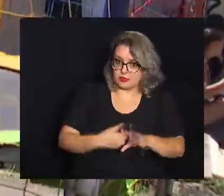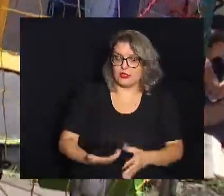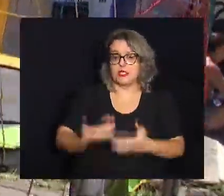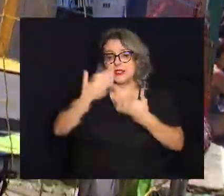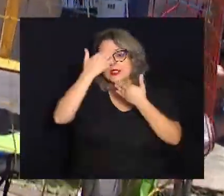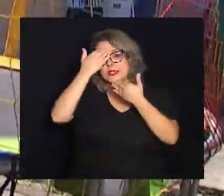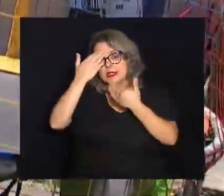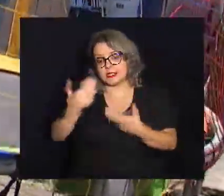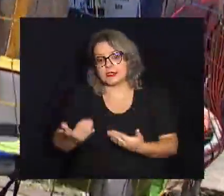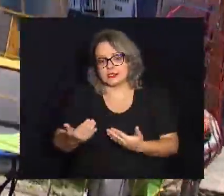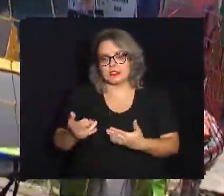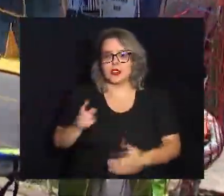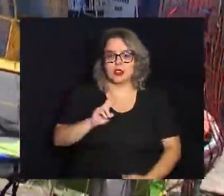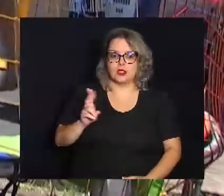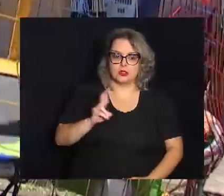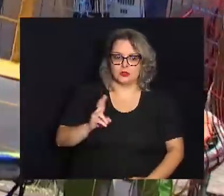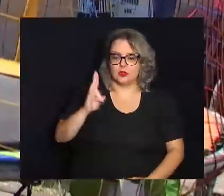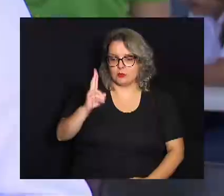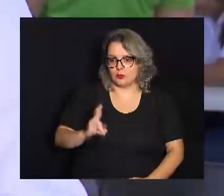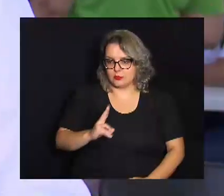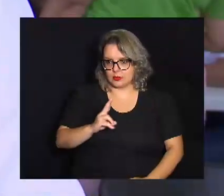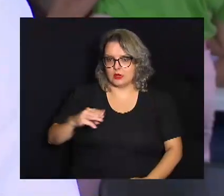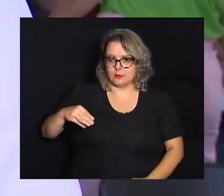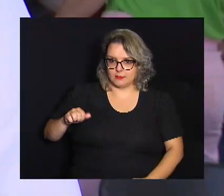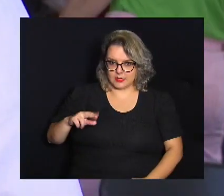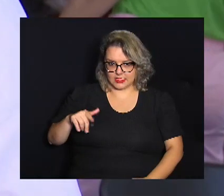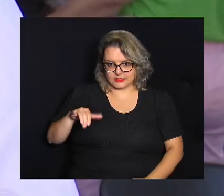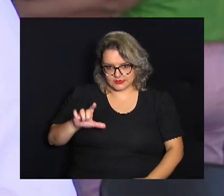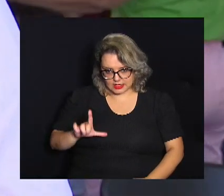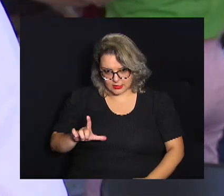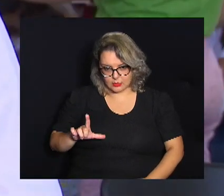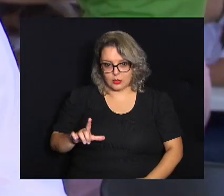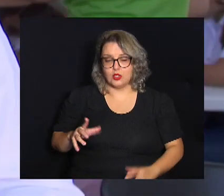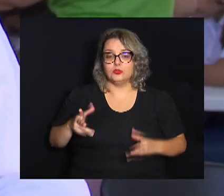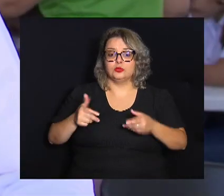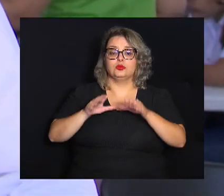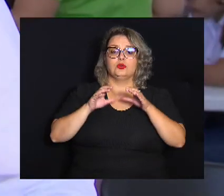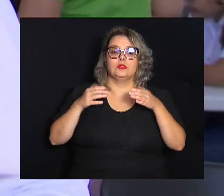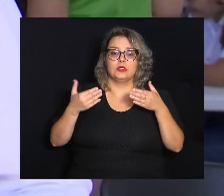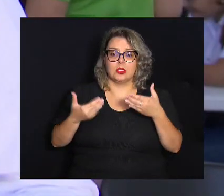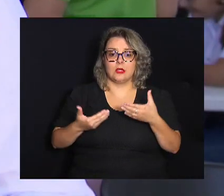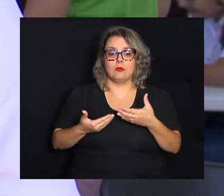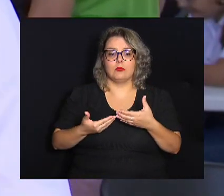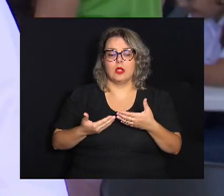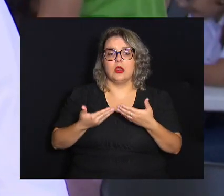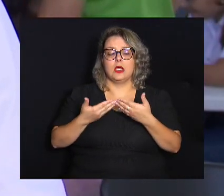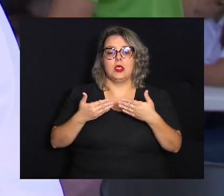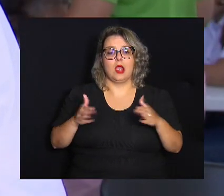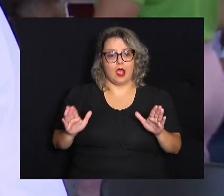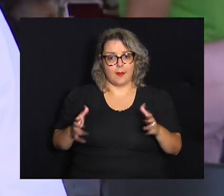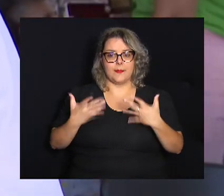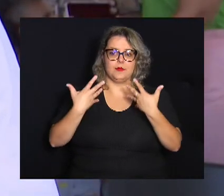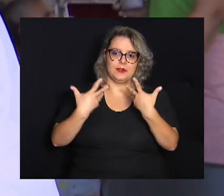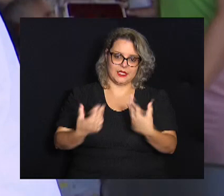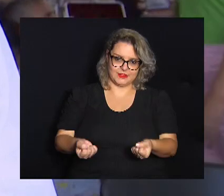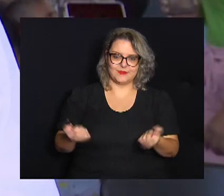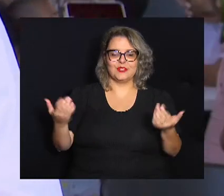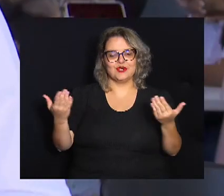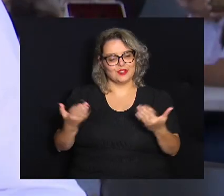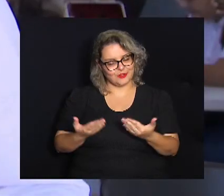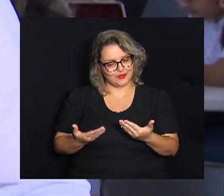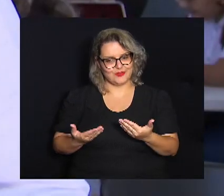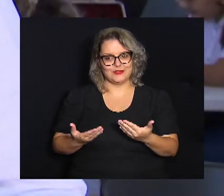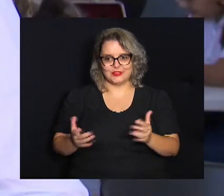agradecer, em nome do Padre Marcel, toda a comunidade que abriu as portas e hoje está sendo